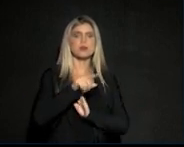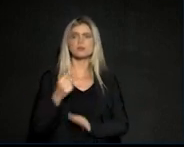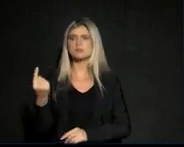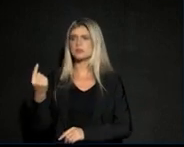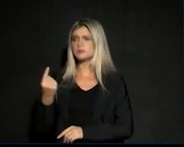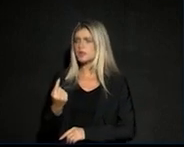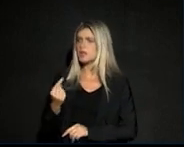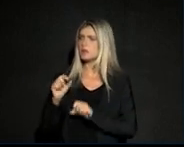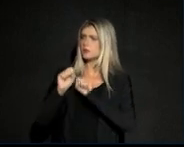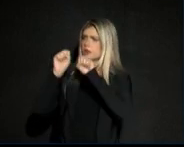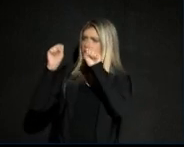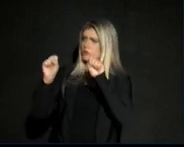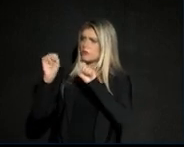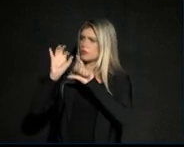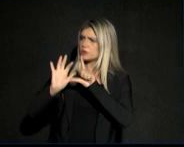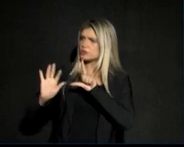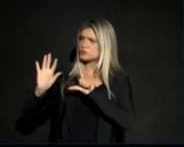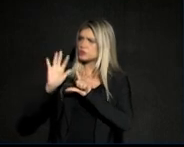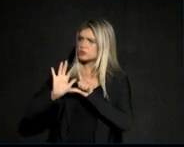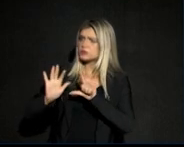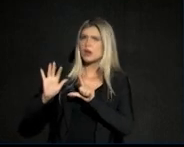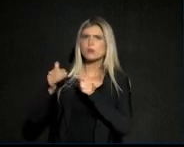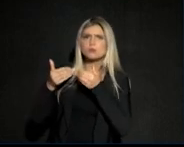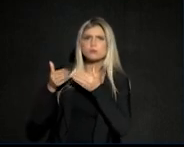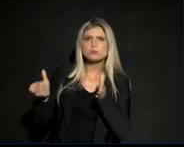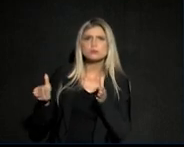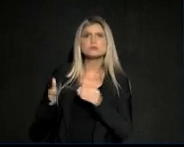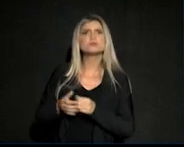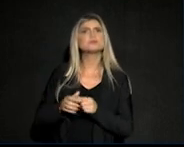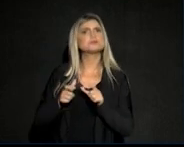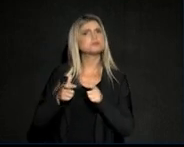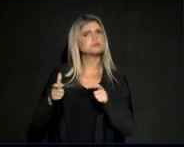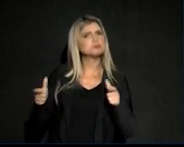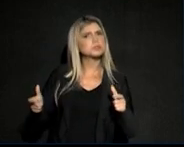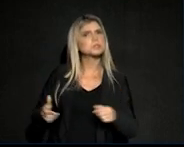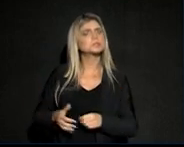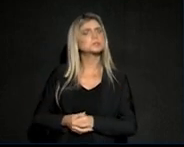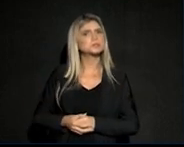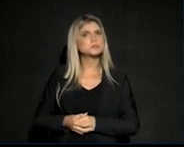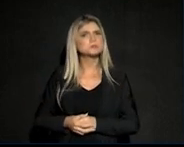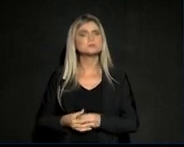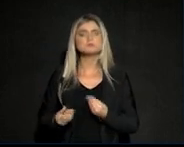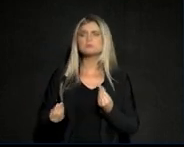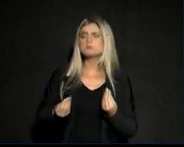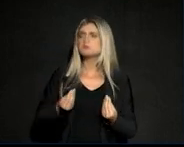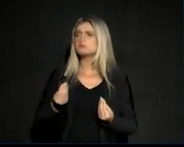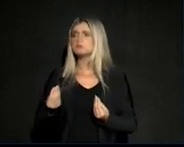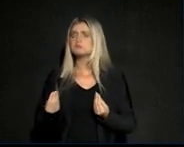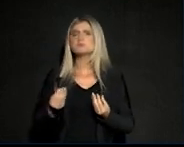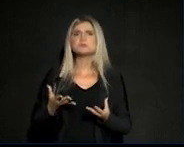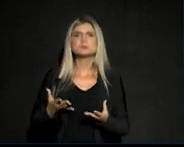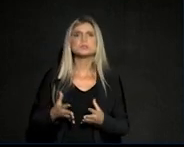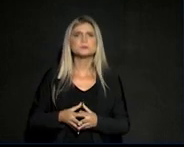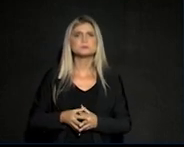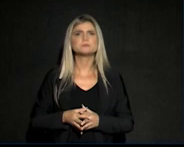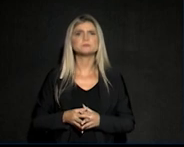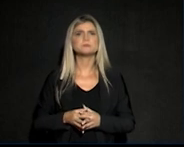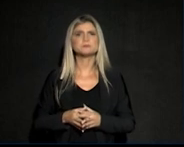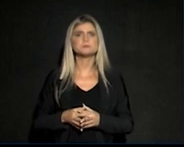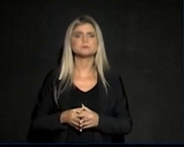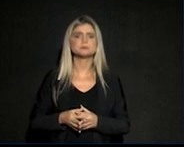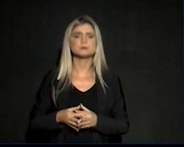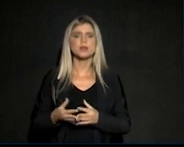plataforma digital na vocação original de banco de investimento expande Airsoft acessivo não instante